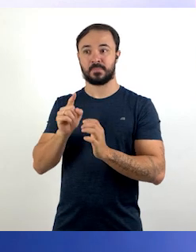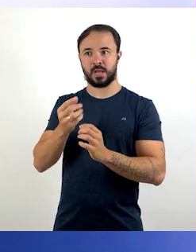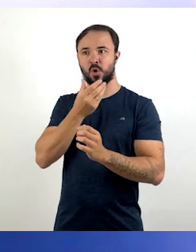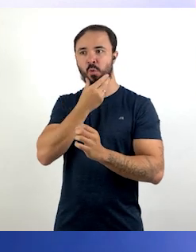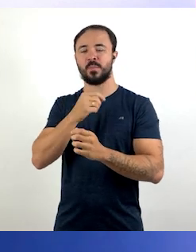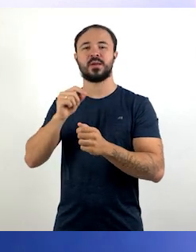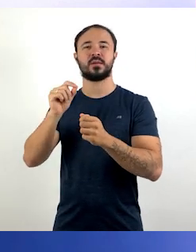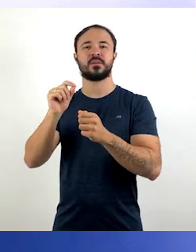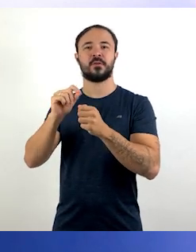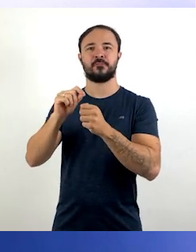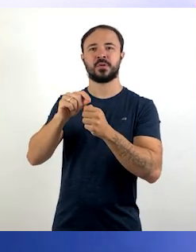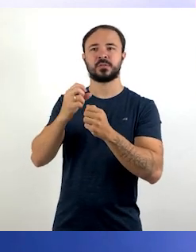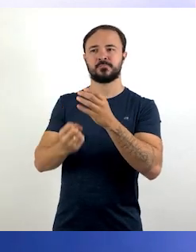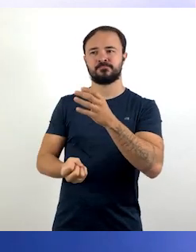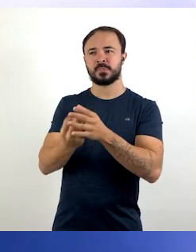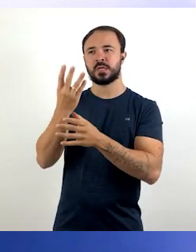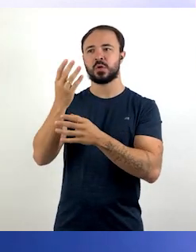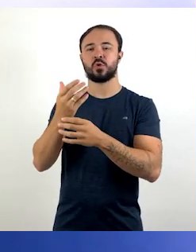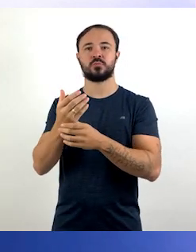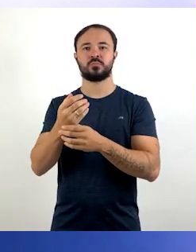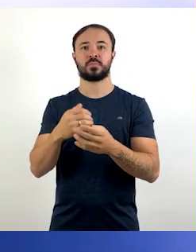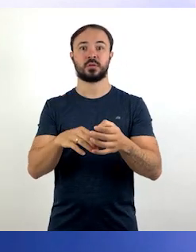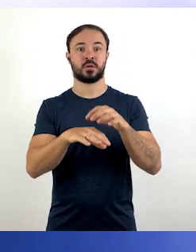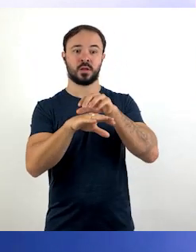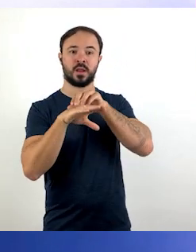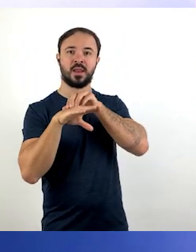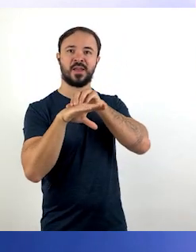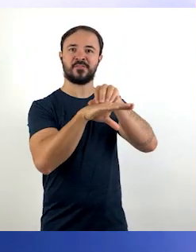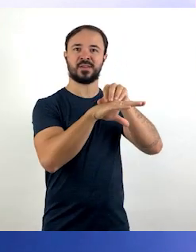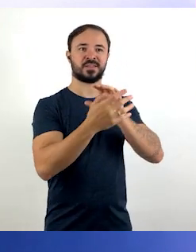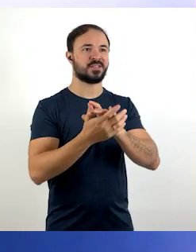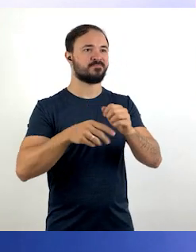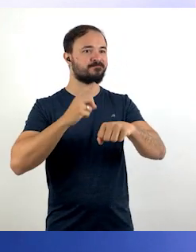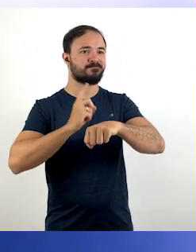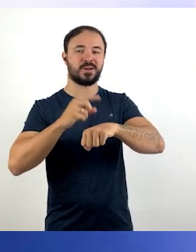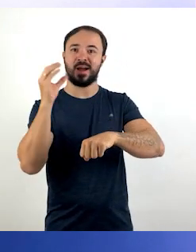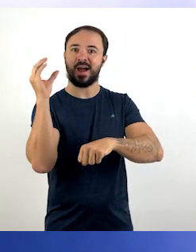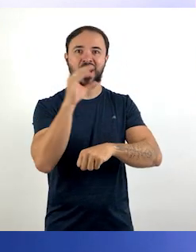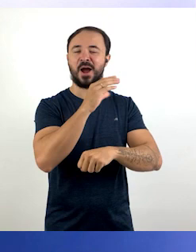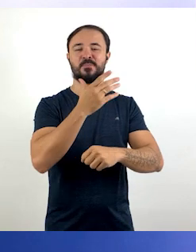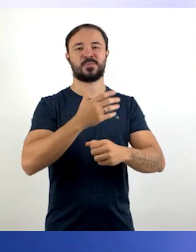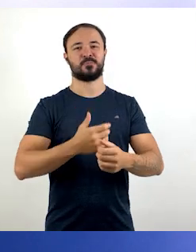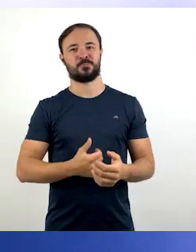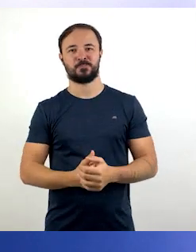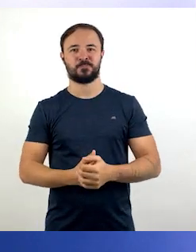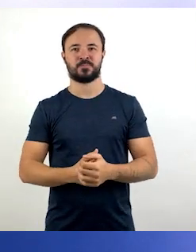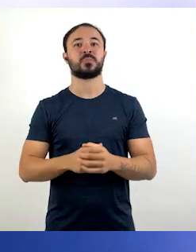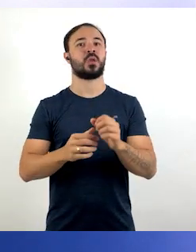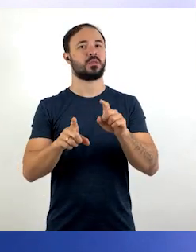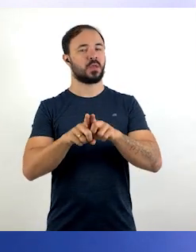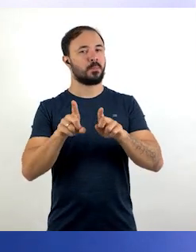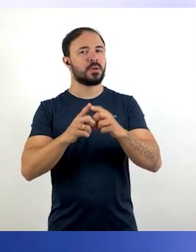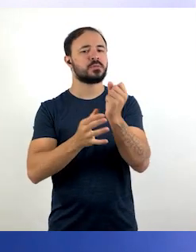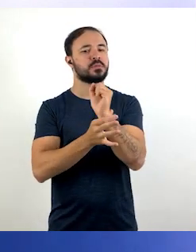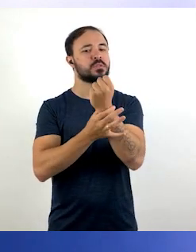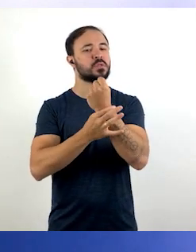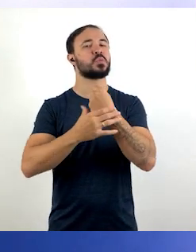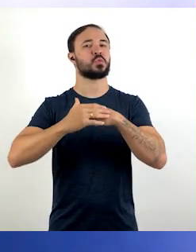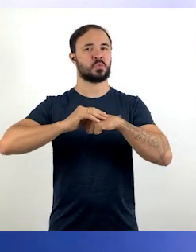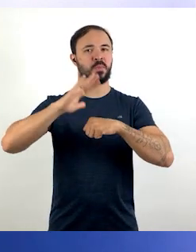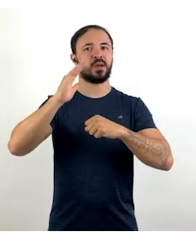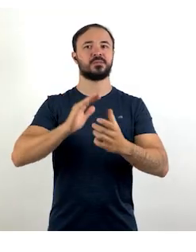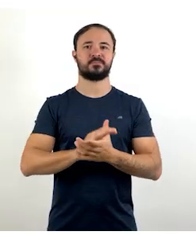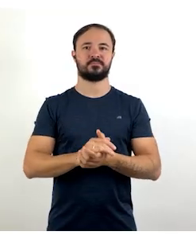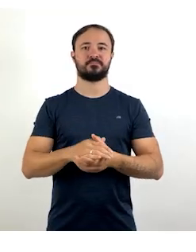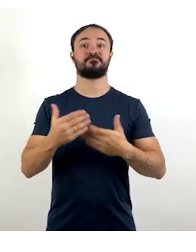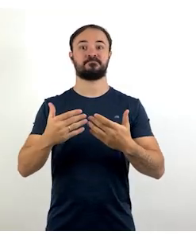Dumont criou o avião para um transporte em menos tempo, mais eficiente, e com uma determinada segurança.